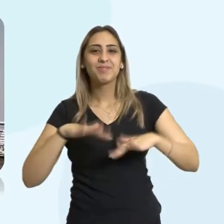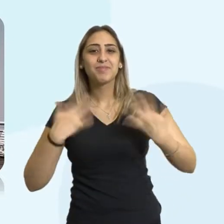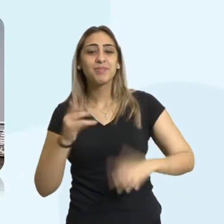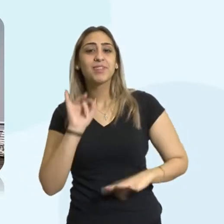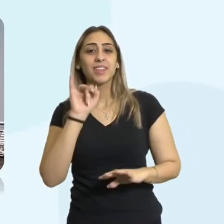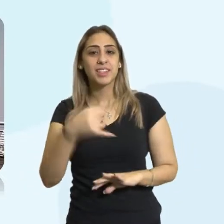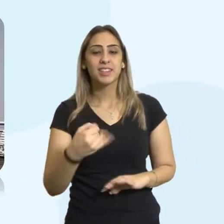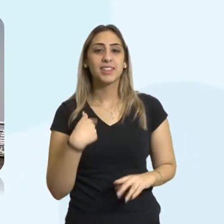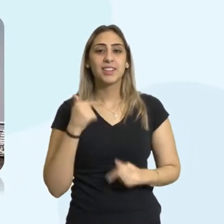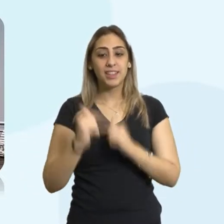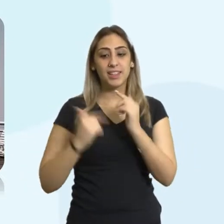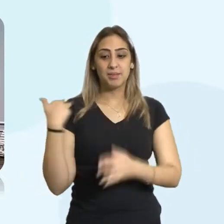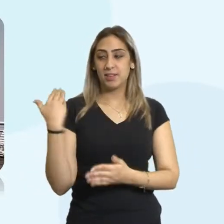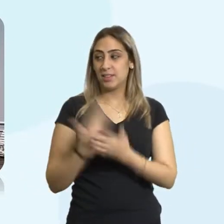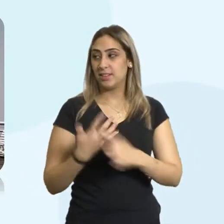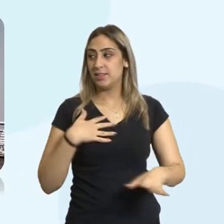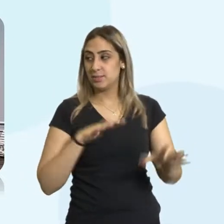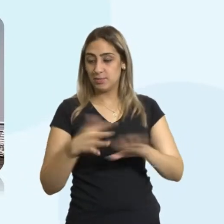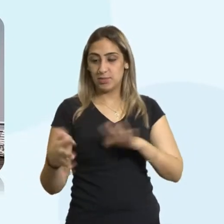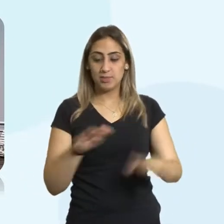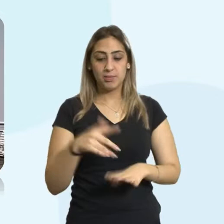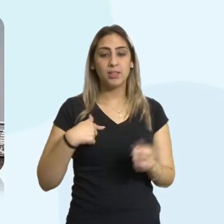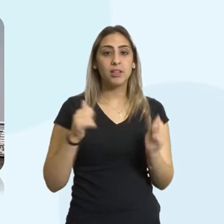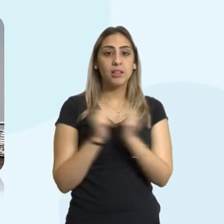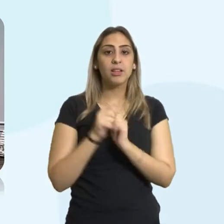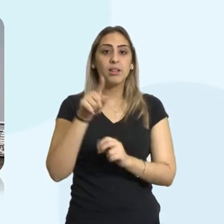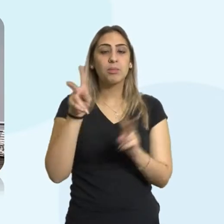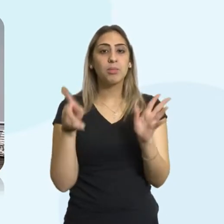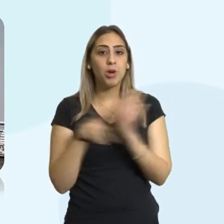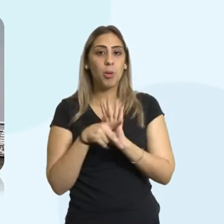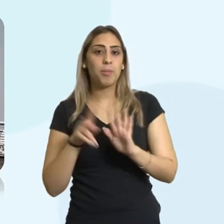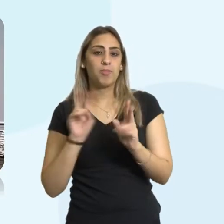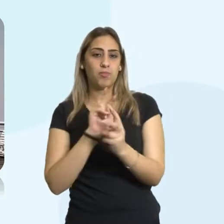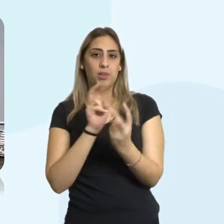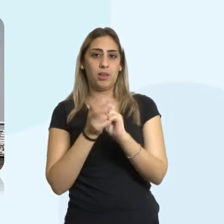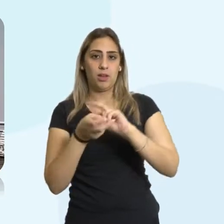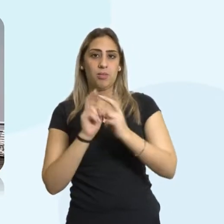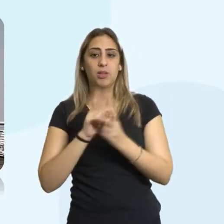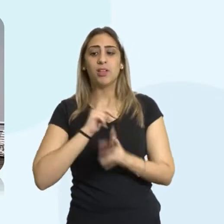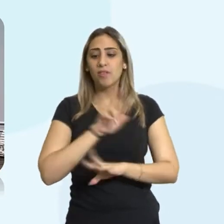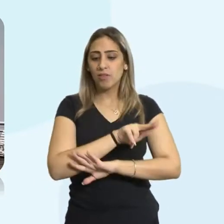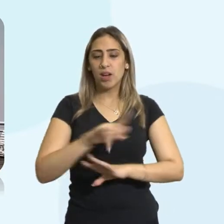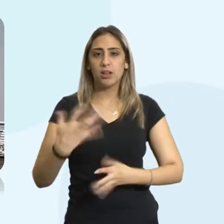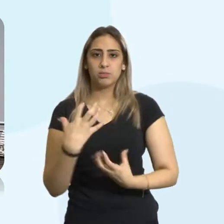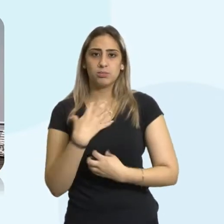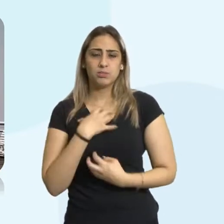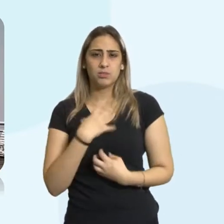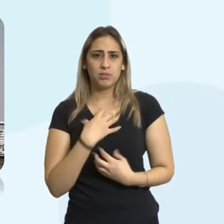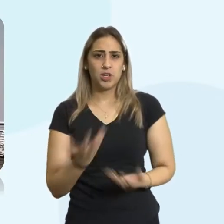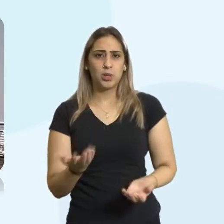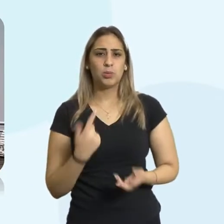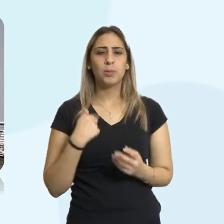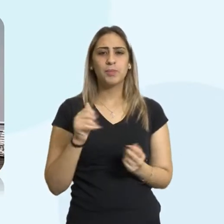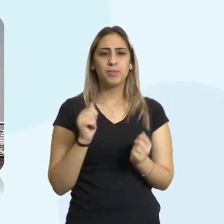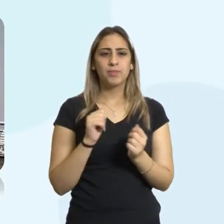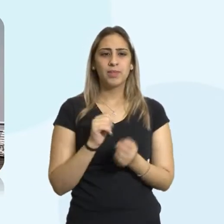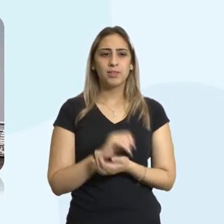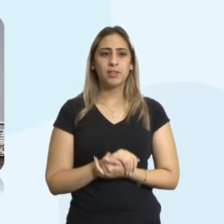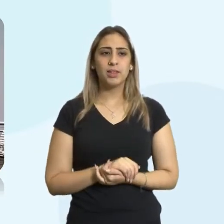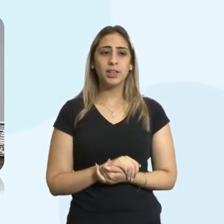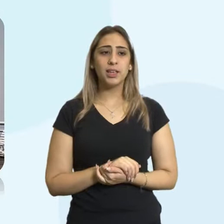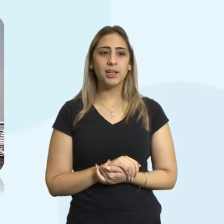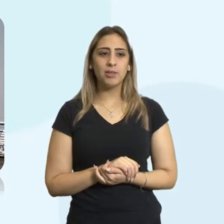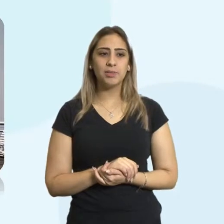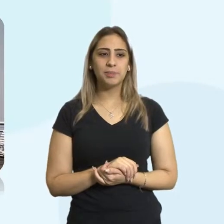Aí sim e os movimentos da capoeira não existem vários tipos de capoeira né a gente tem a capoeira Angola que ela na